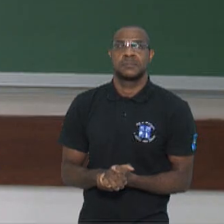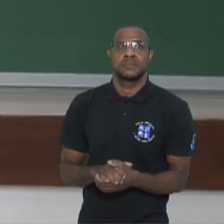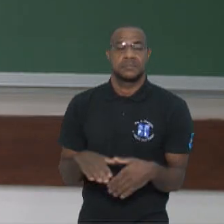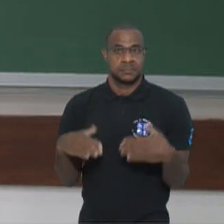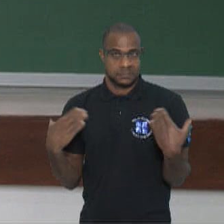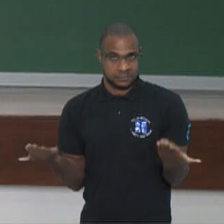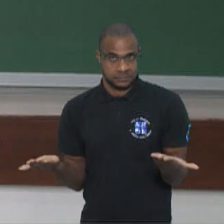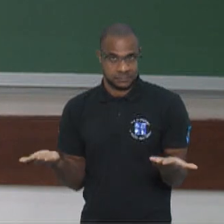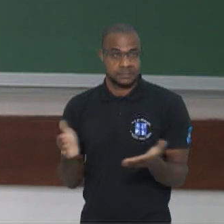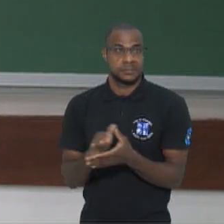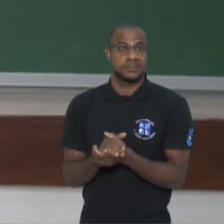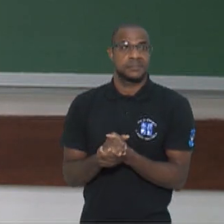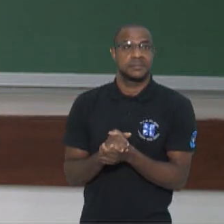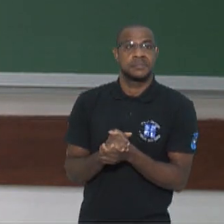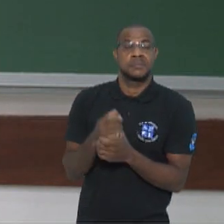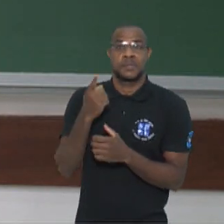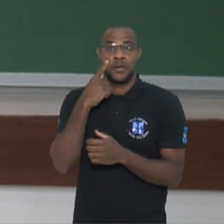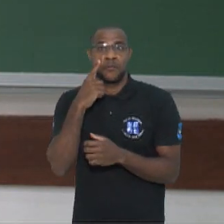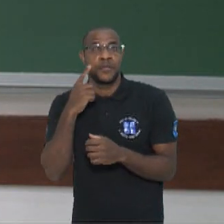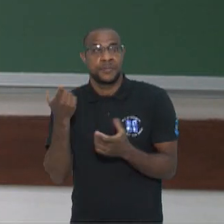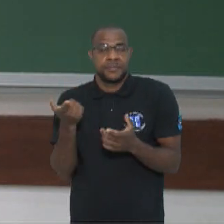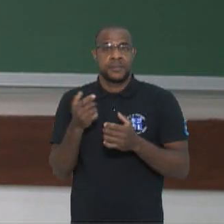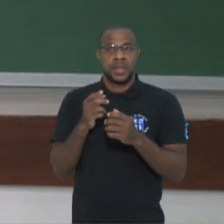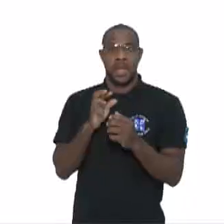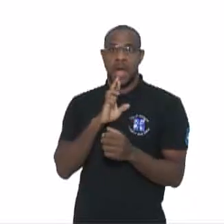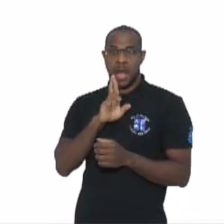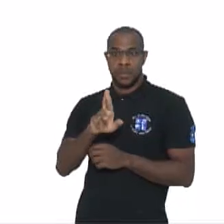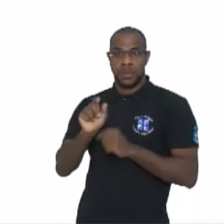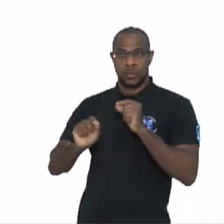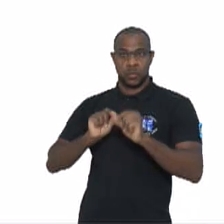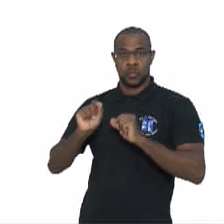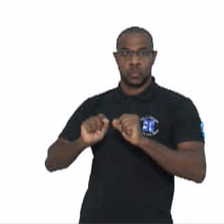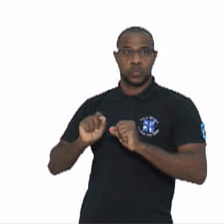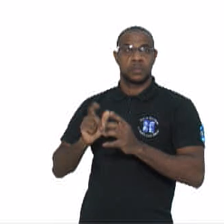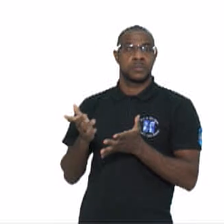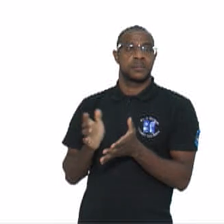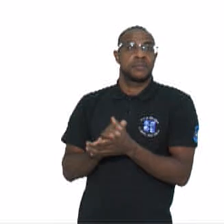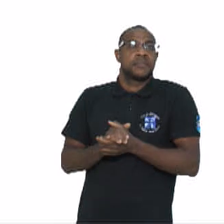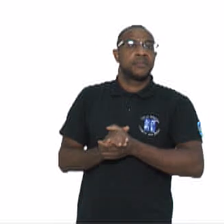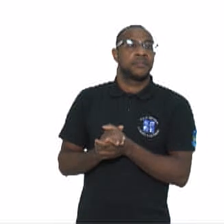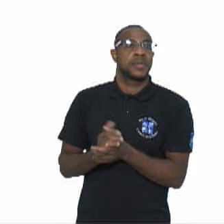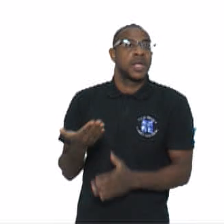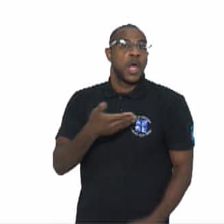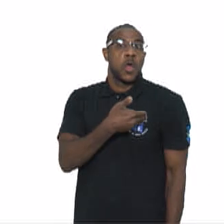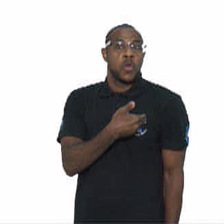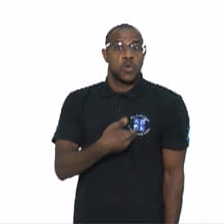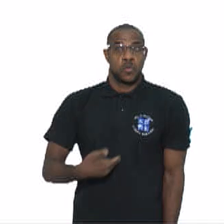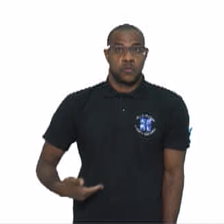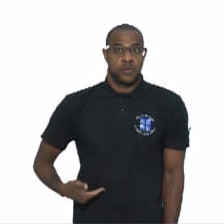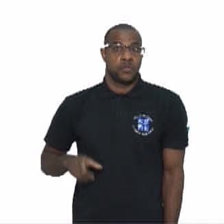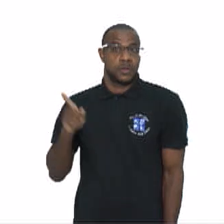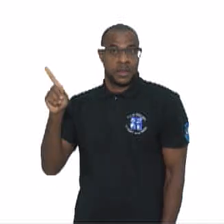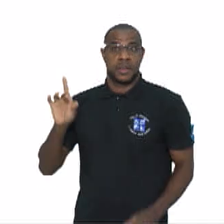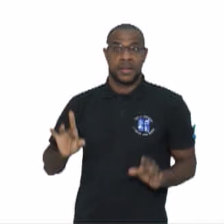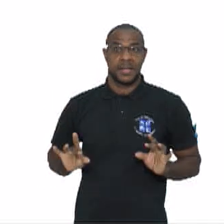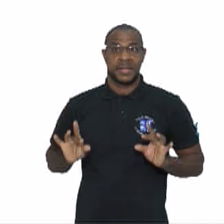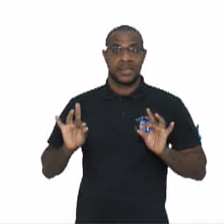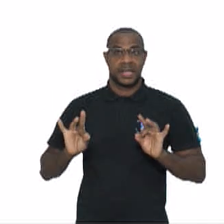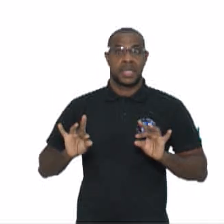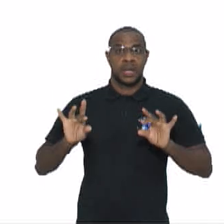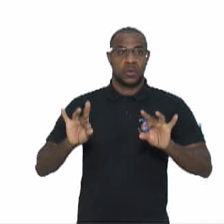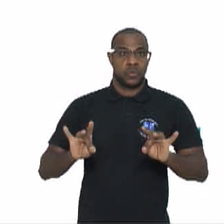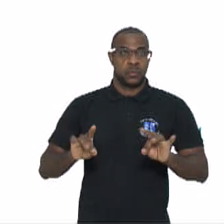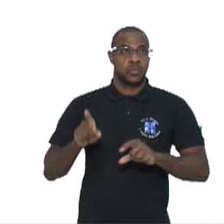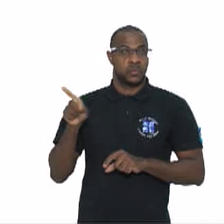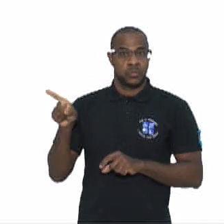Vamos lá então, galerinha, vamos conferir as respostas. Então, quem? As autoridades da Austrália. O que eles